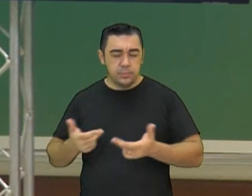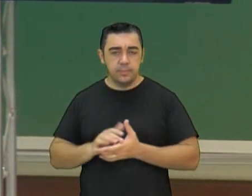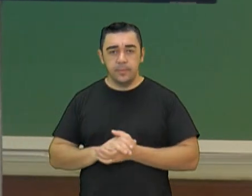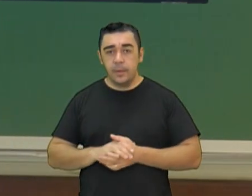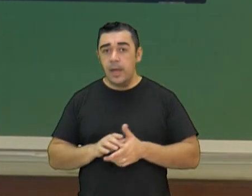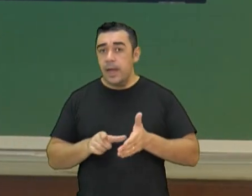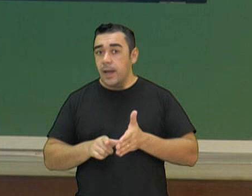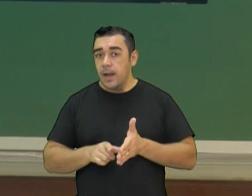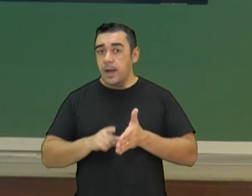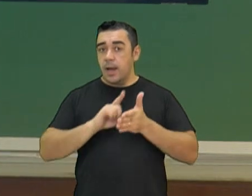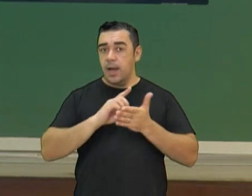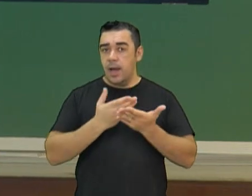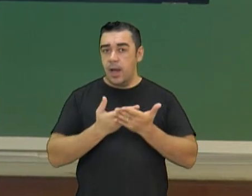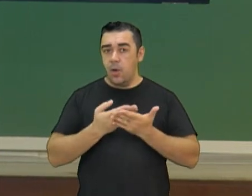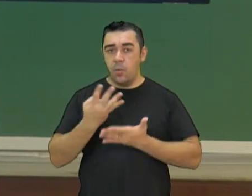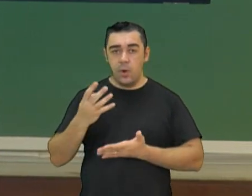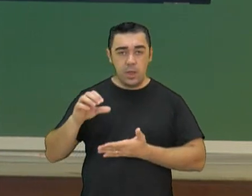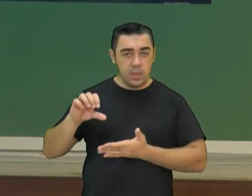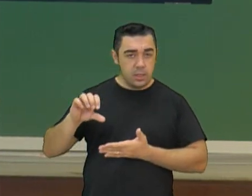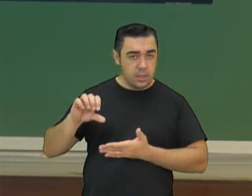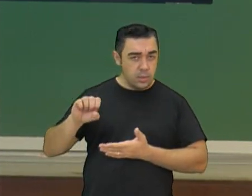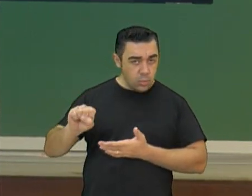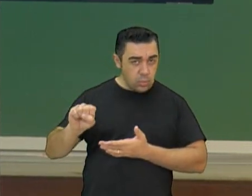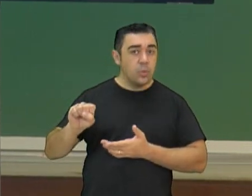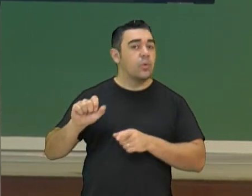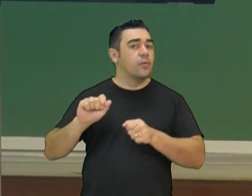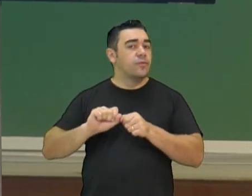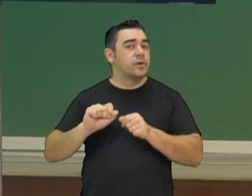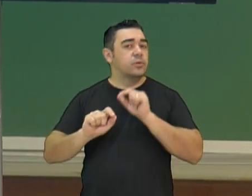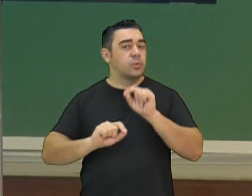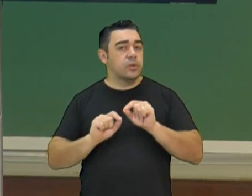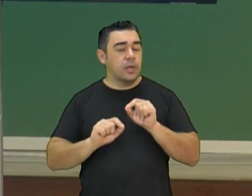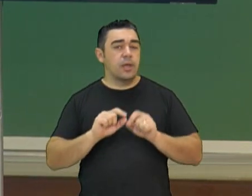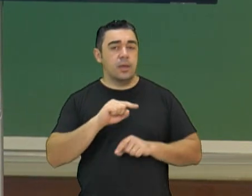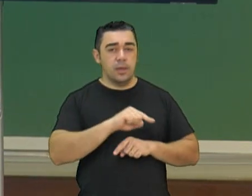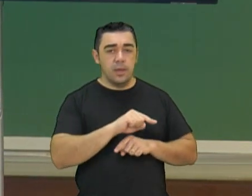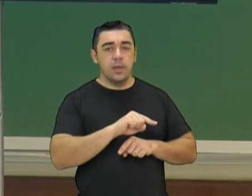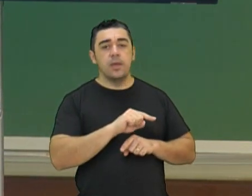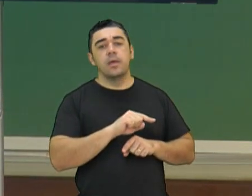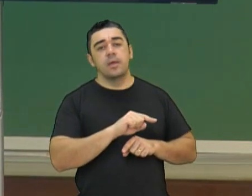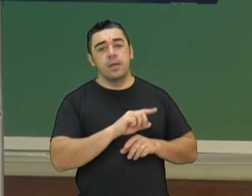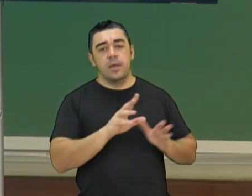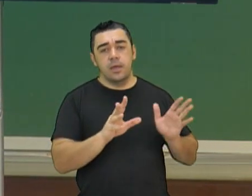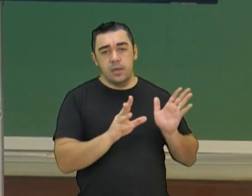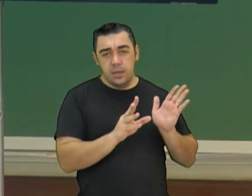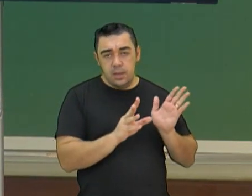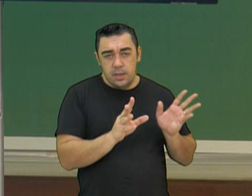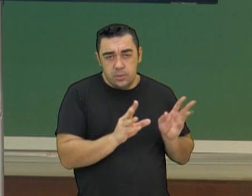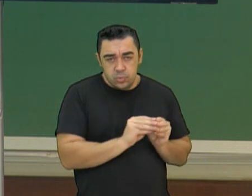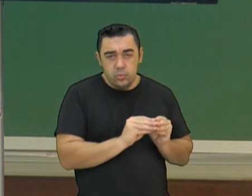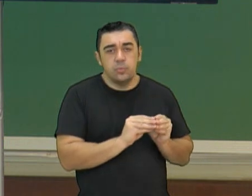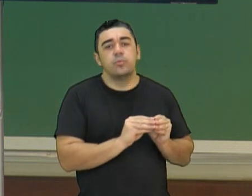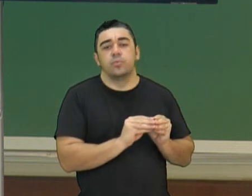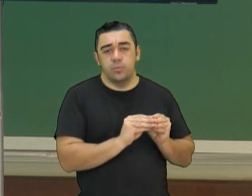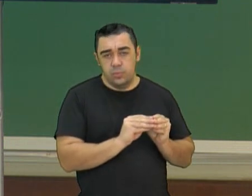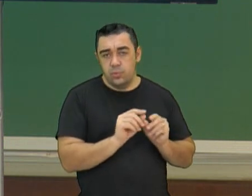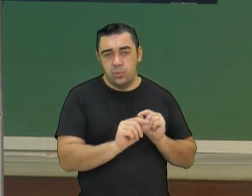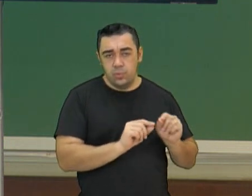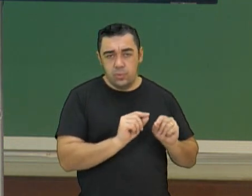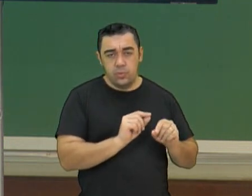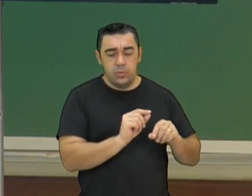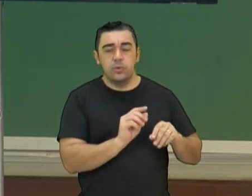contrário, né? Era para vocês transformar uma sinopse em resumo, certo? E aí vocês perceberam que a sinopse, ela